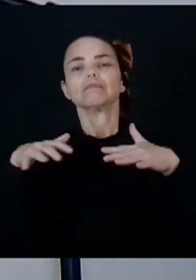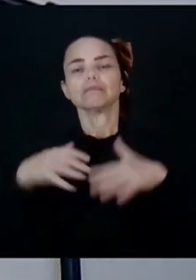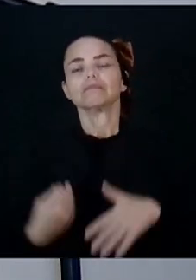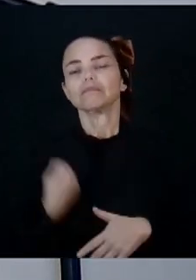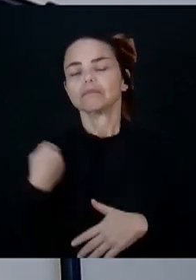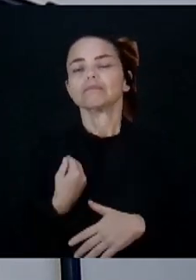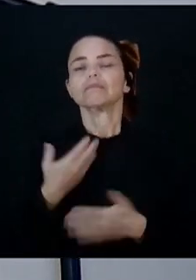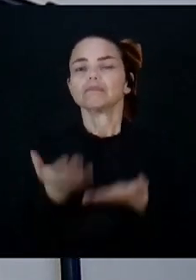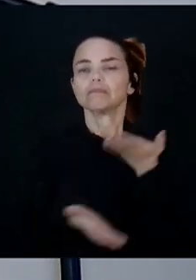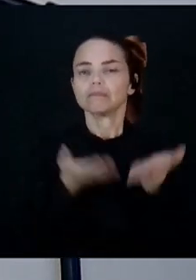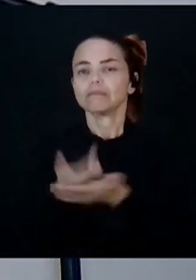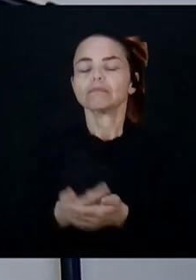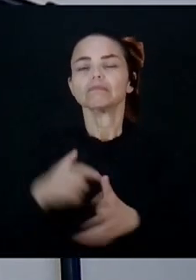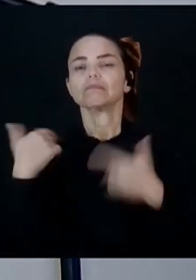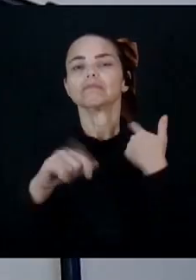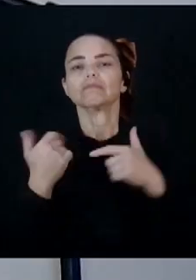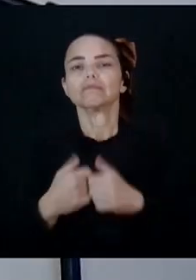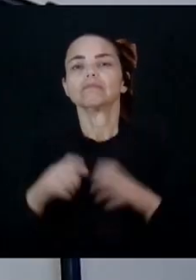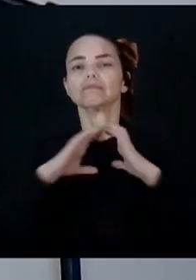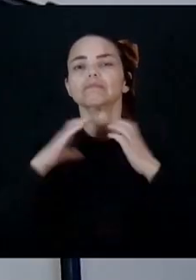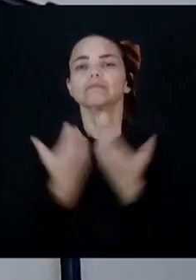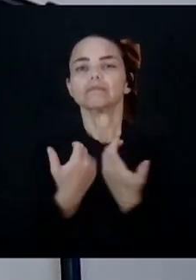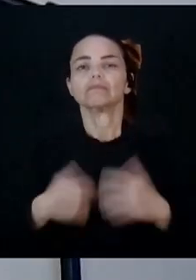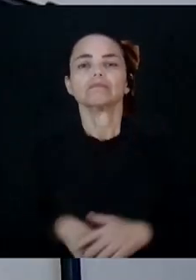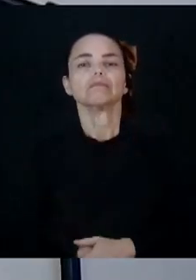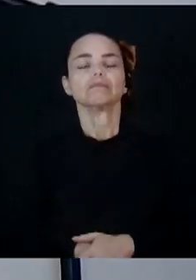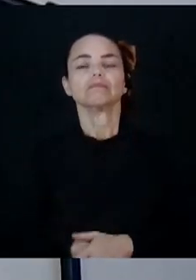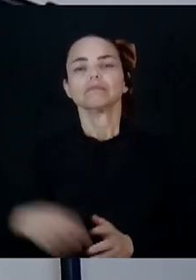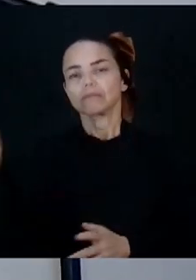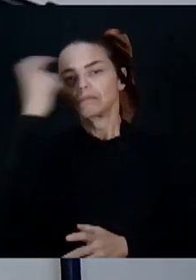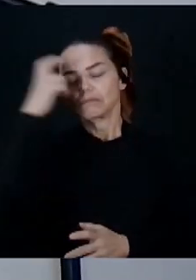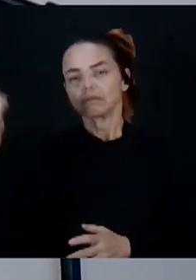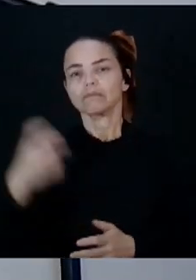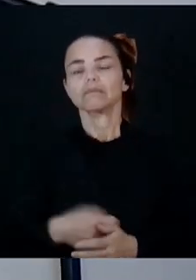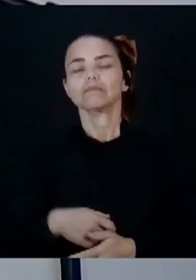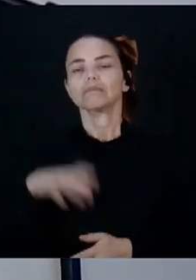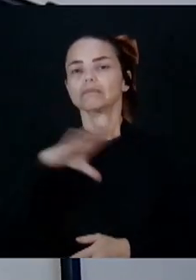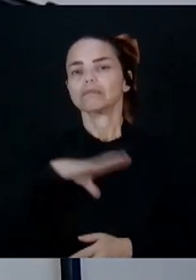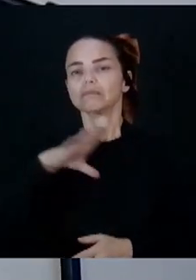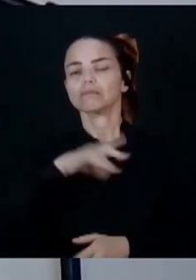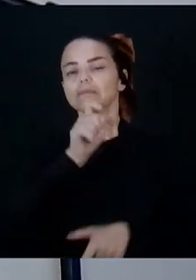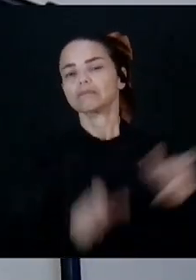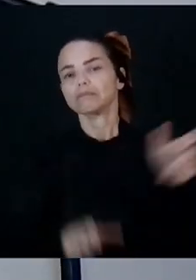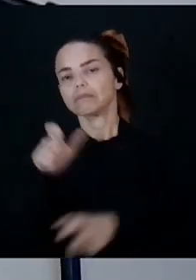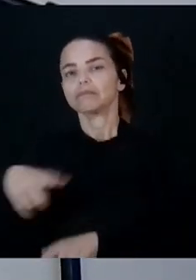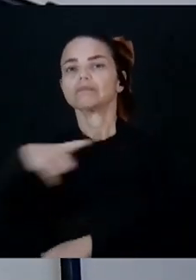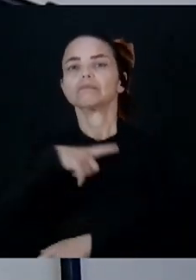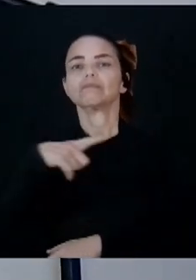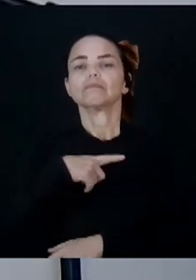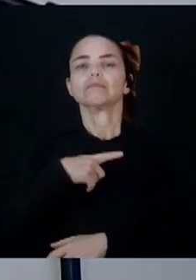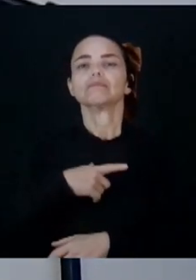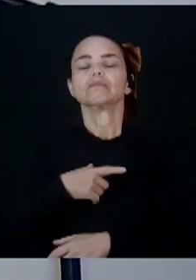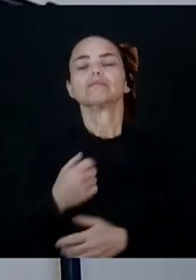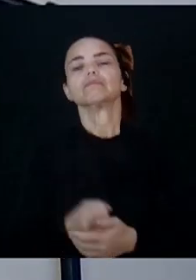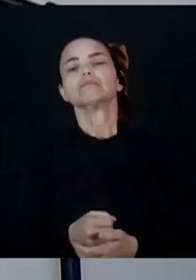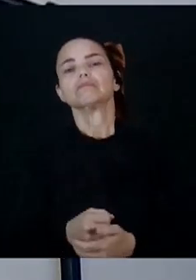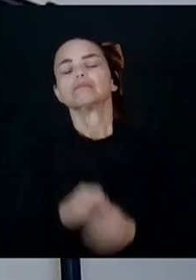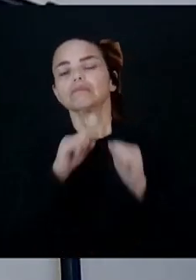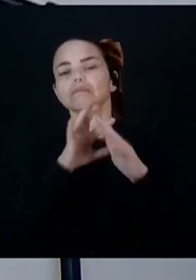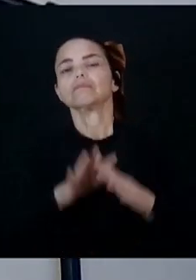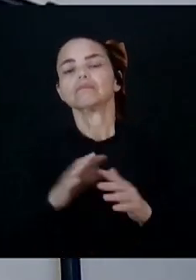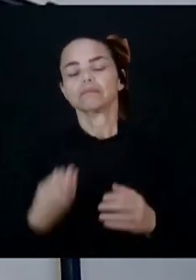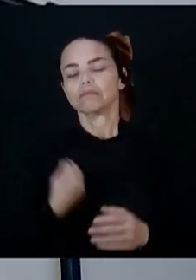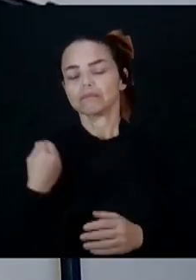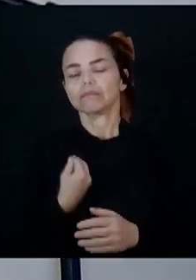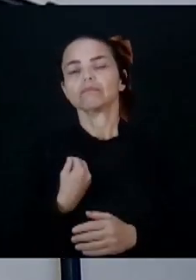ao serviço da comunidade, da cultura portuguesa e das pessoas que tiveram a sorte de conviver com